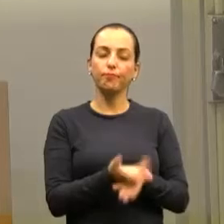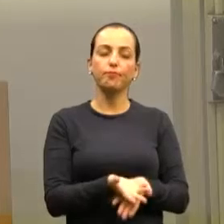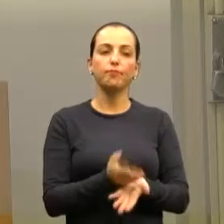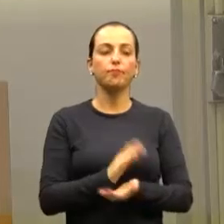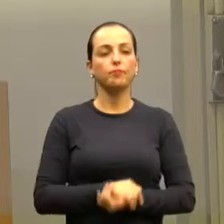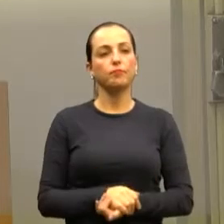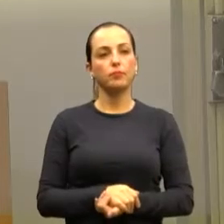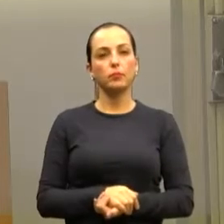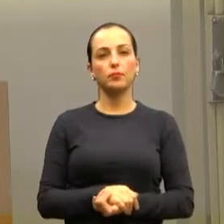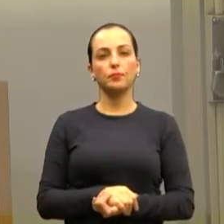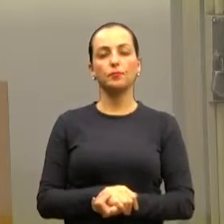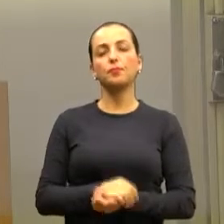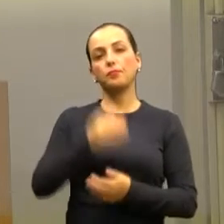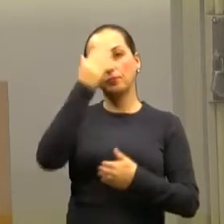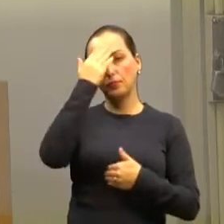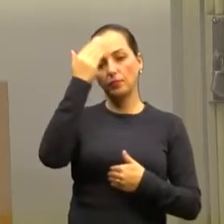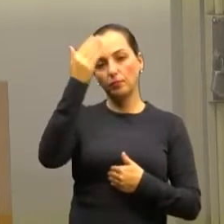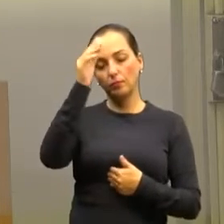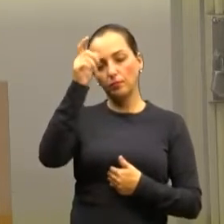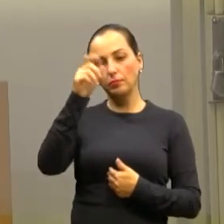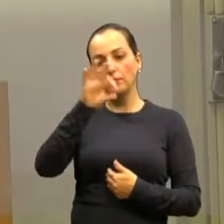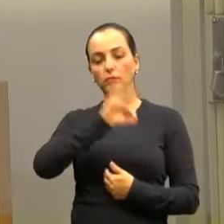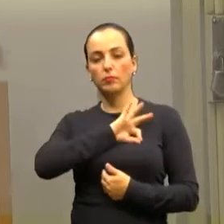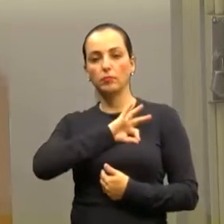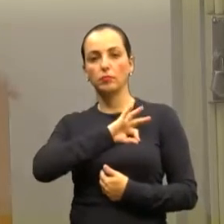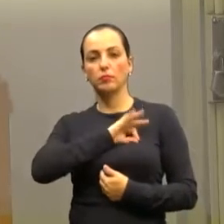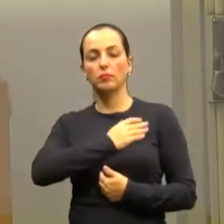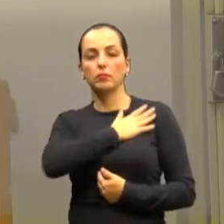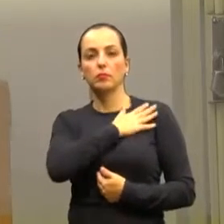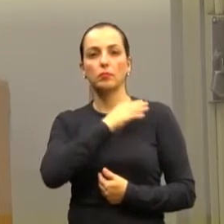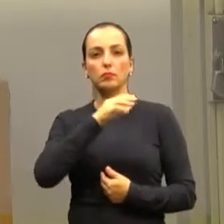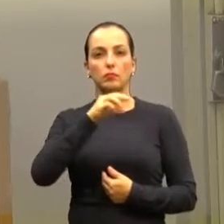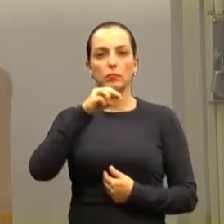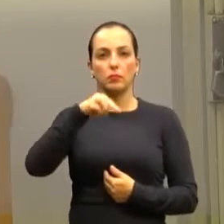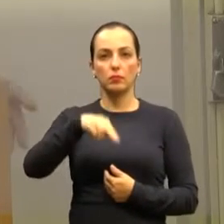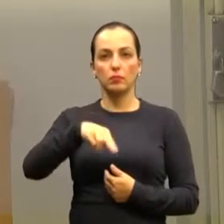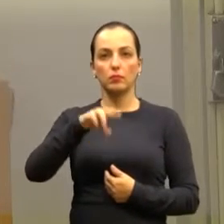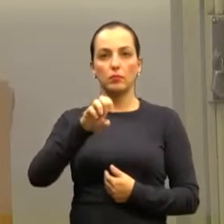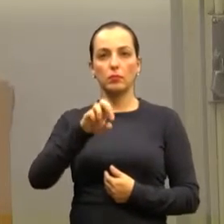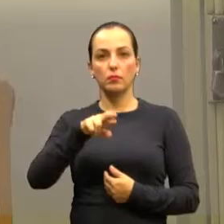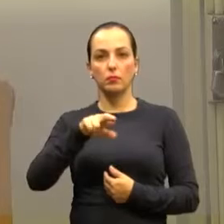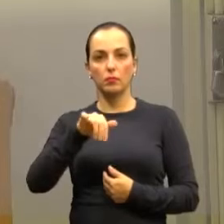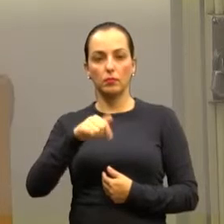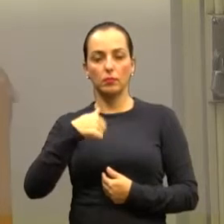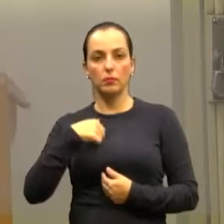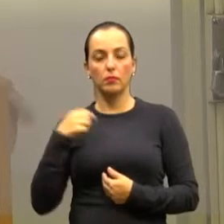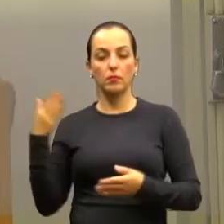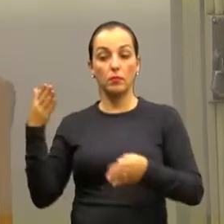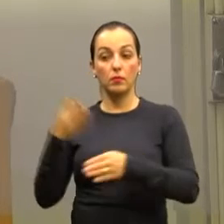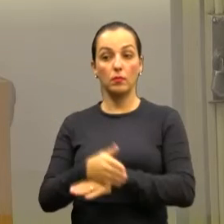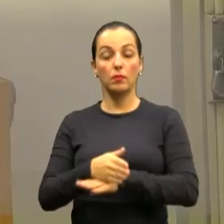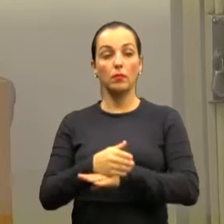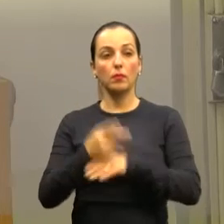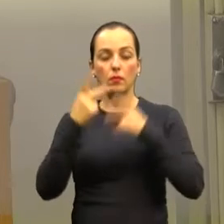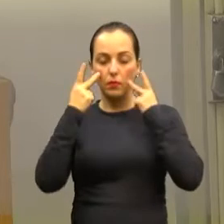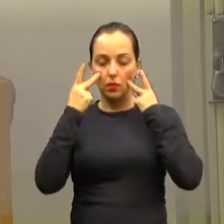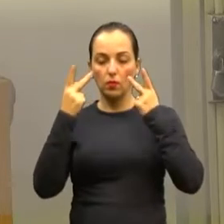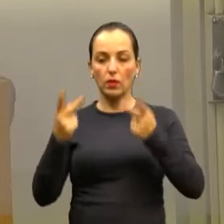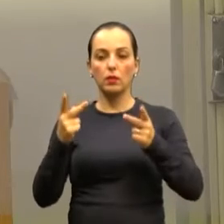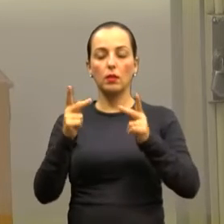pois bem eu quero agradecer o sargento Neri fiz uma visita na alesp pessoa de caráter